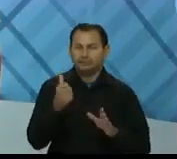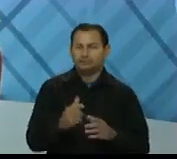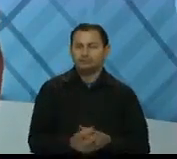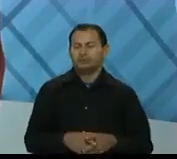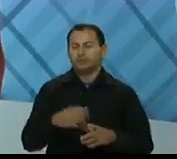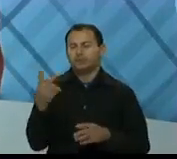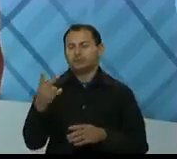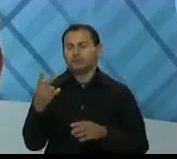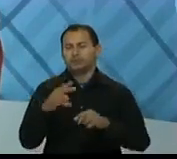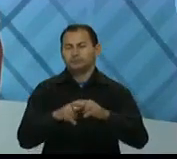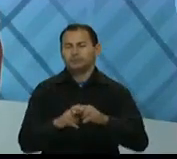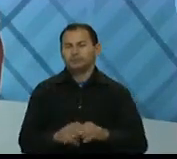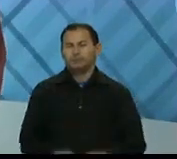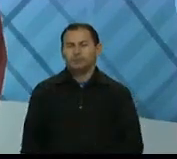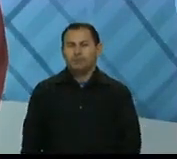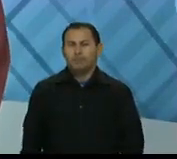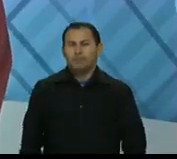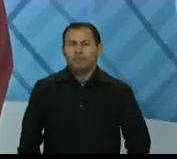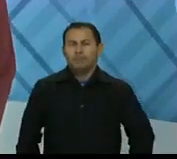na outra situação,